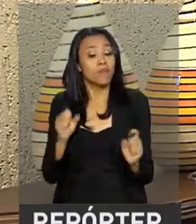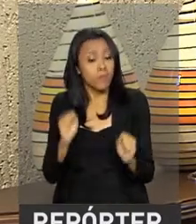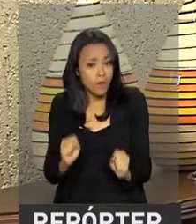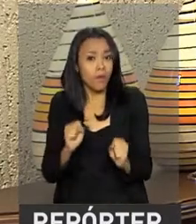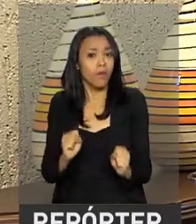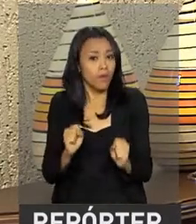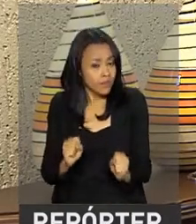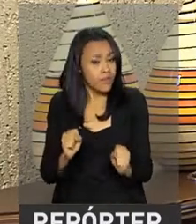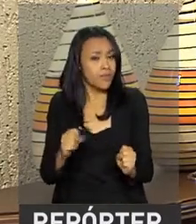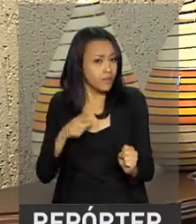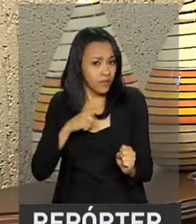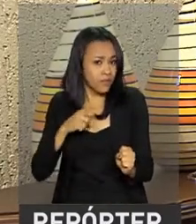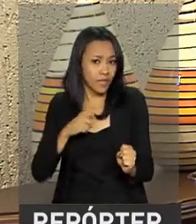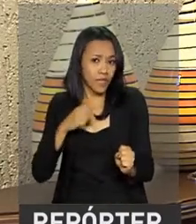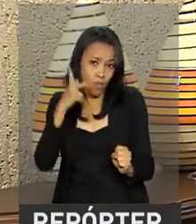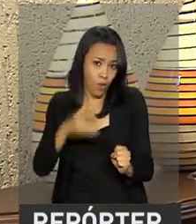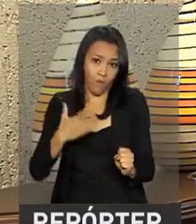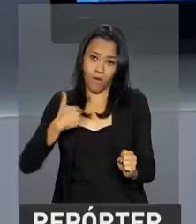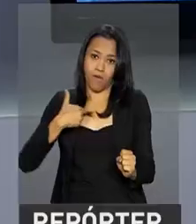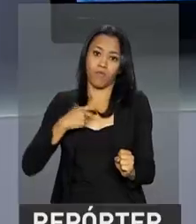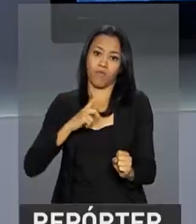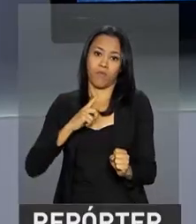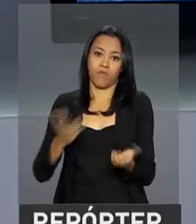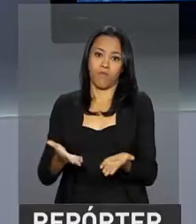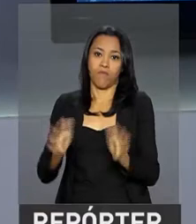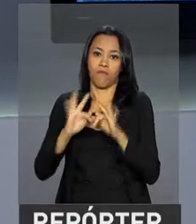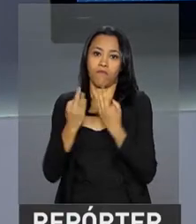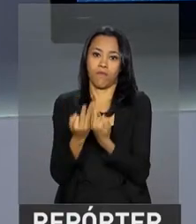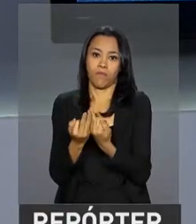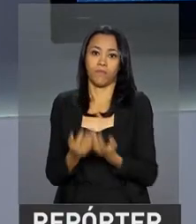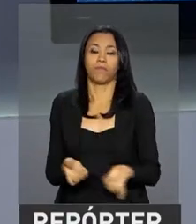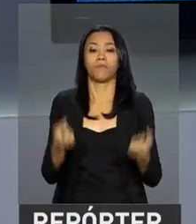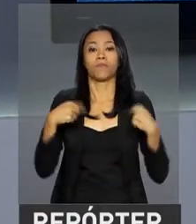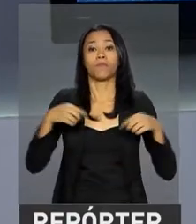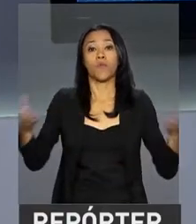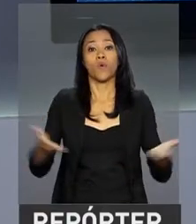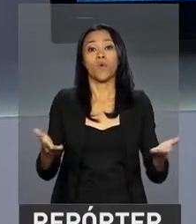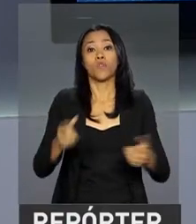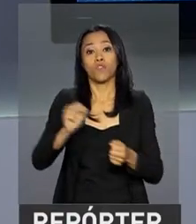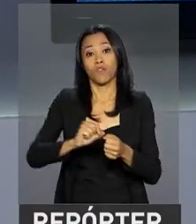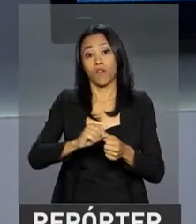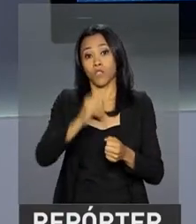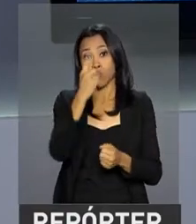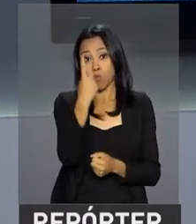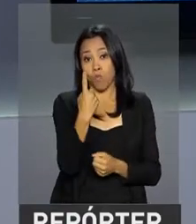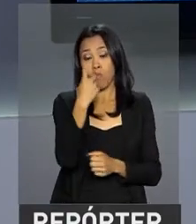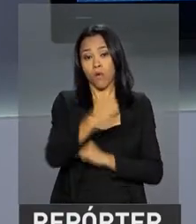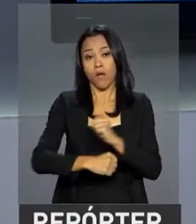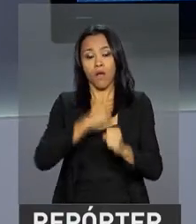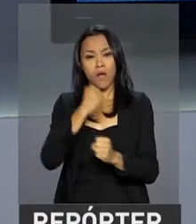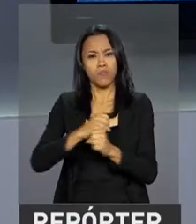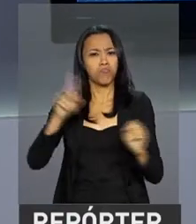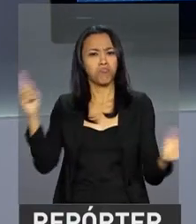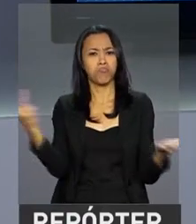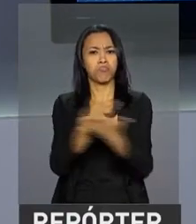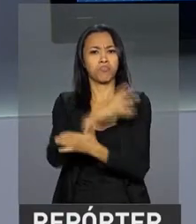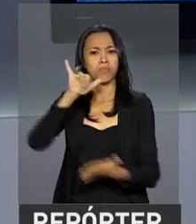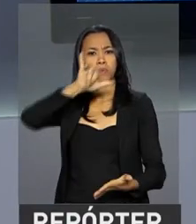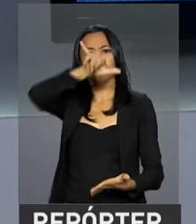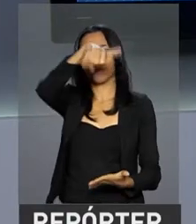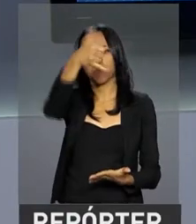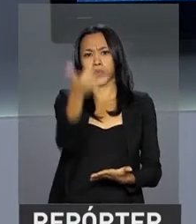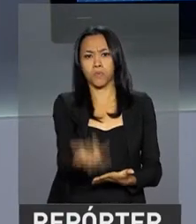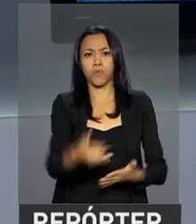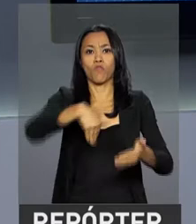a sua família e claro tive hoje faz um ano da tragédia da chapecoense que deixou 70.000 mortos